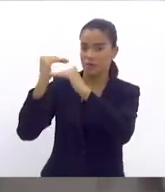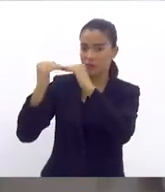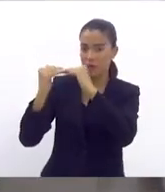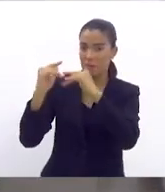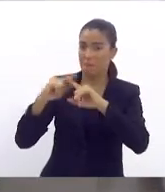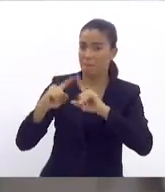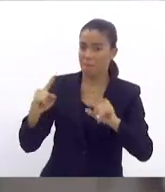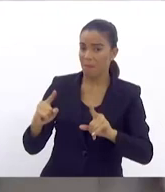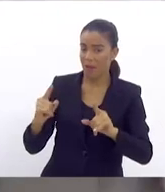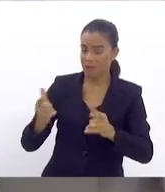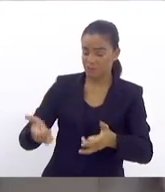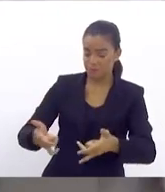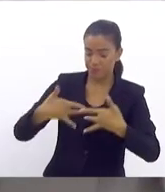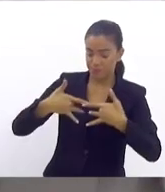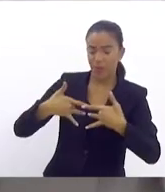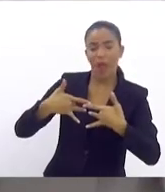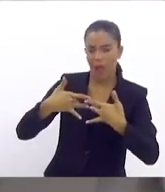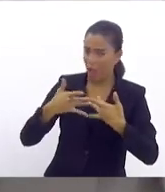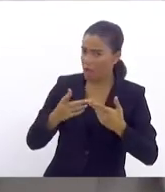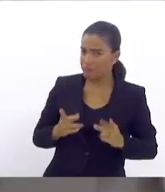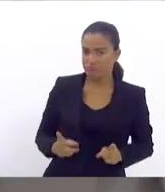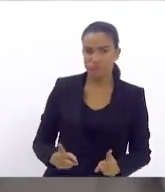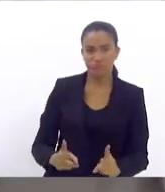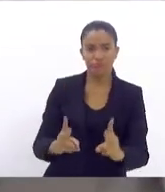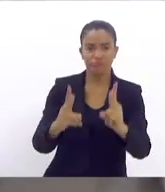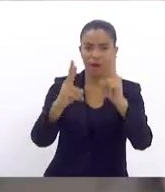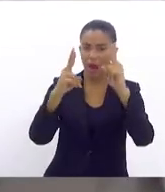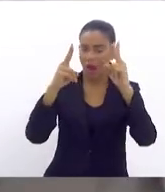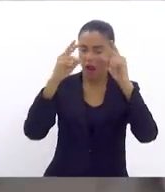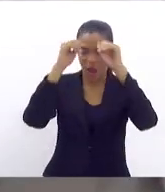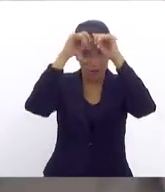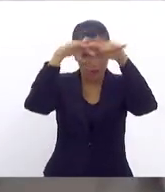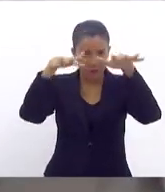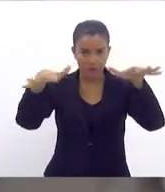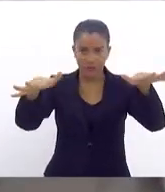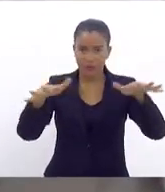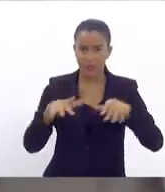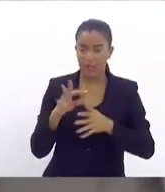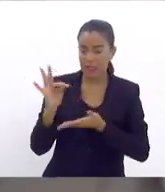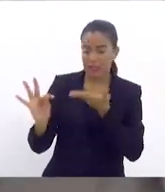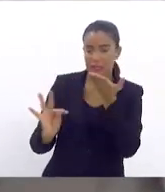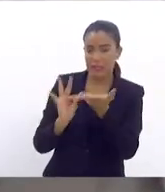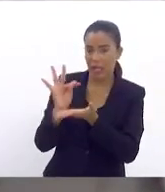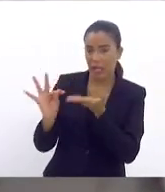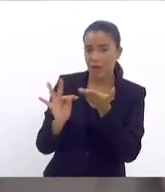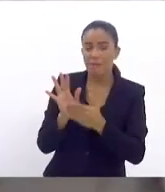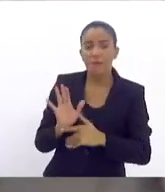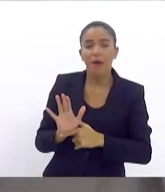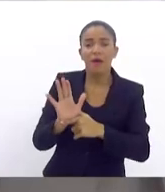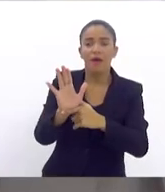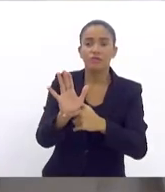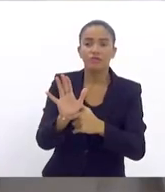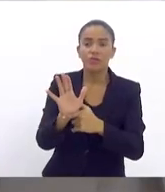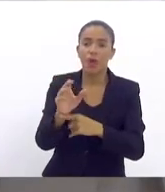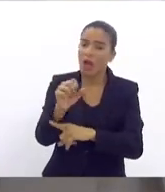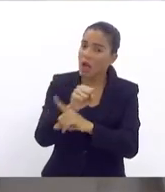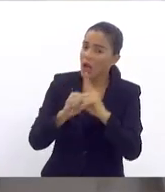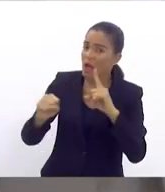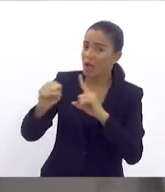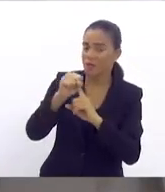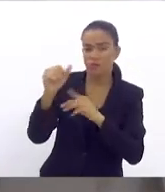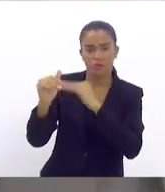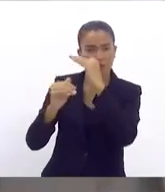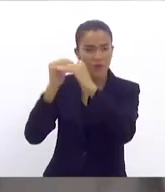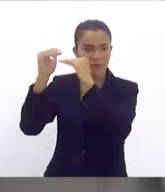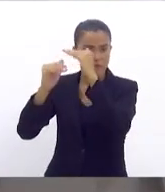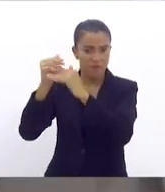ela carrega, ela vai ter essa característica ao longo da sua vida. As terapias, na verdade, ajudam a socialização e